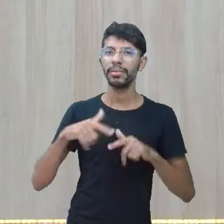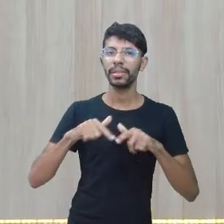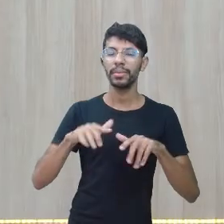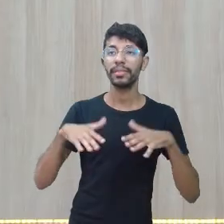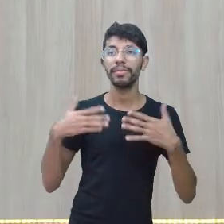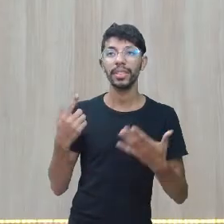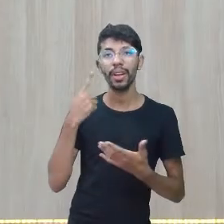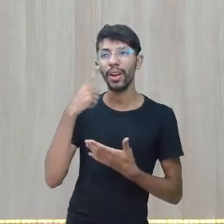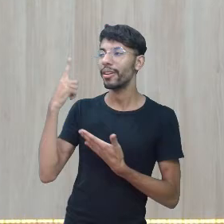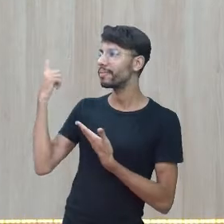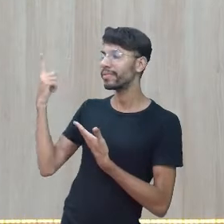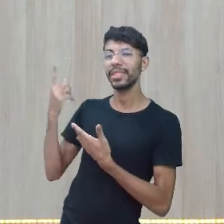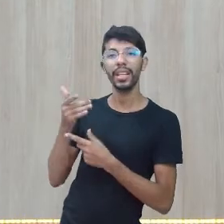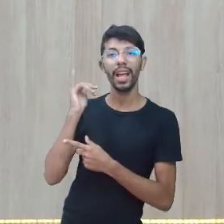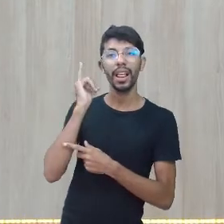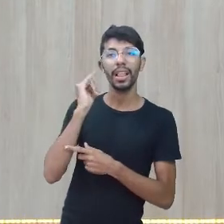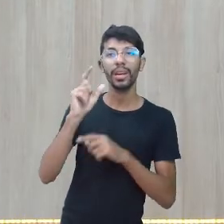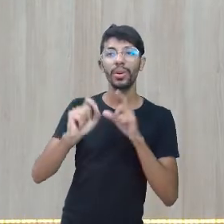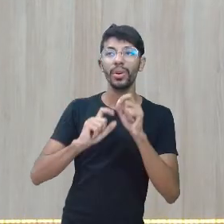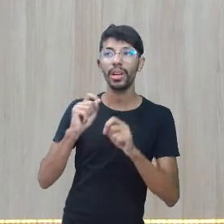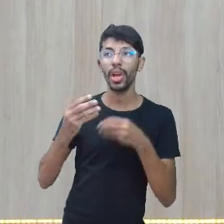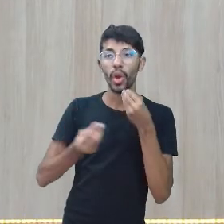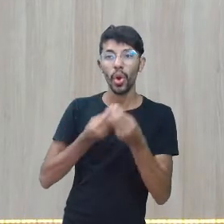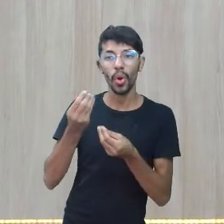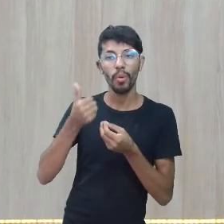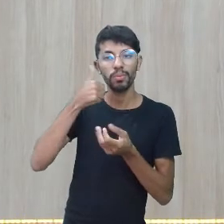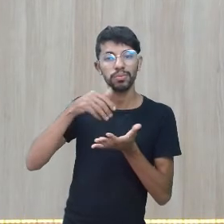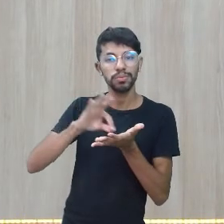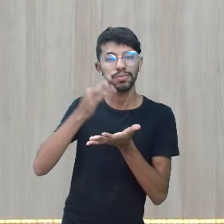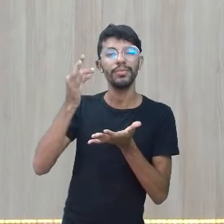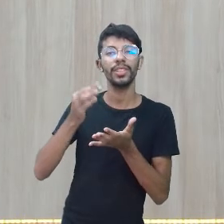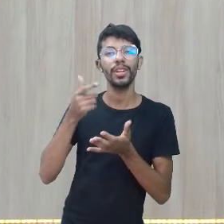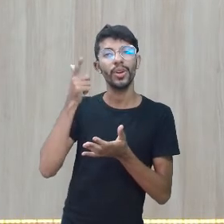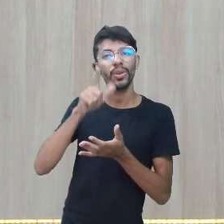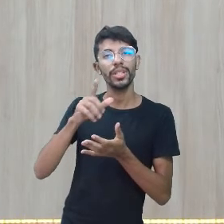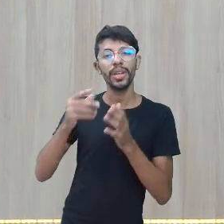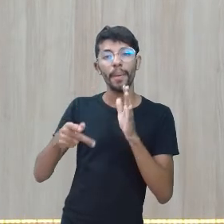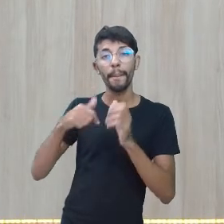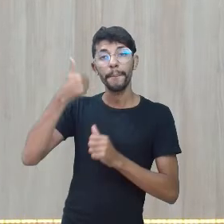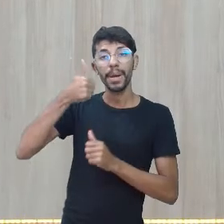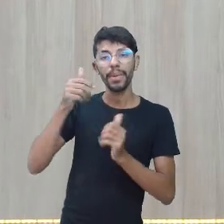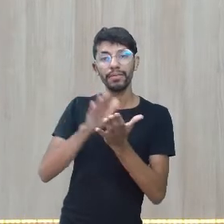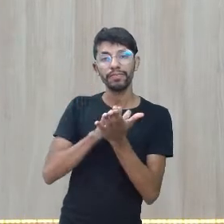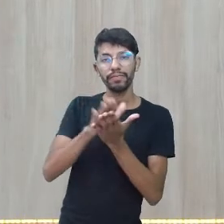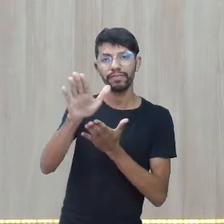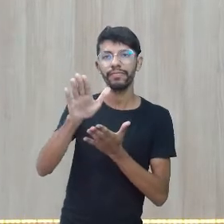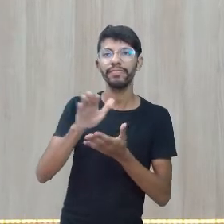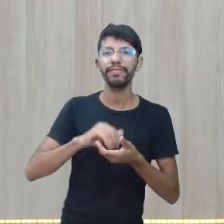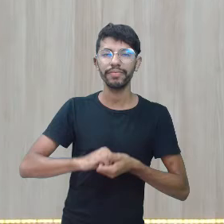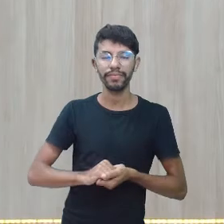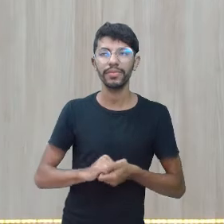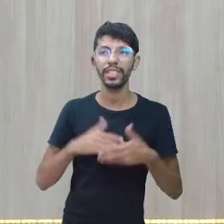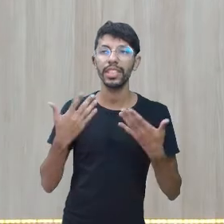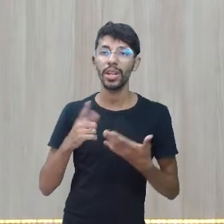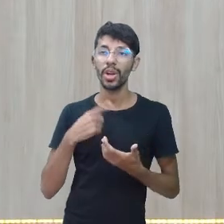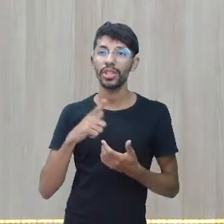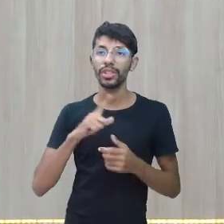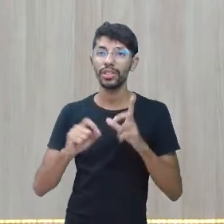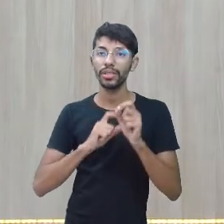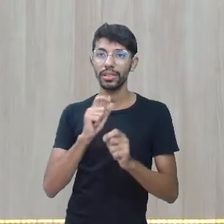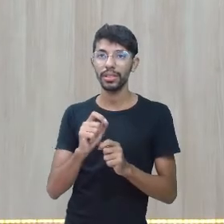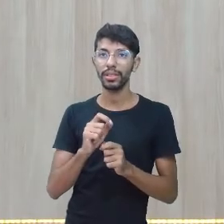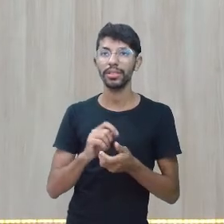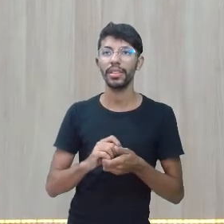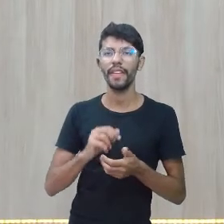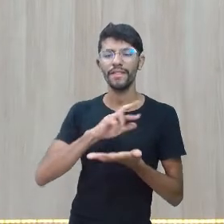como Clarice Lispector conseguiu o seu primeiro trabalho publicado. Então a gente tem uma série